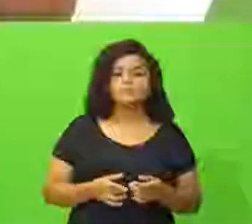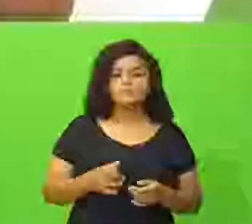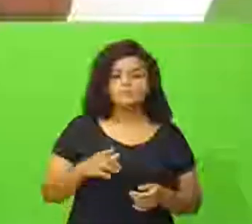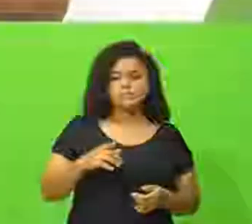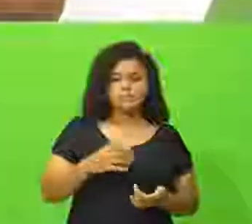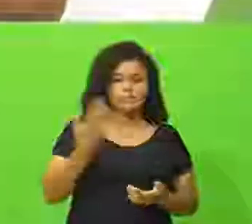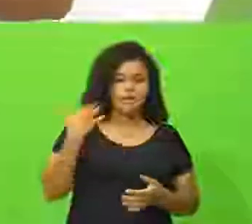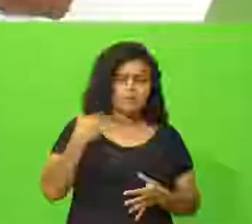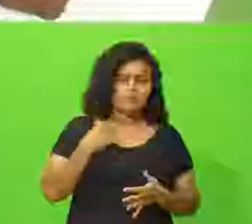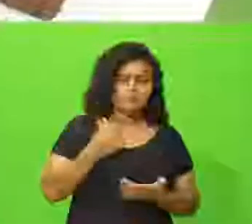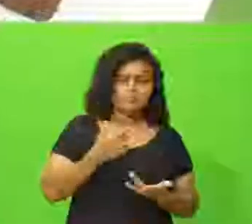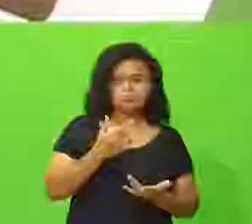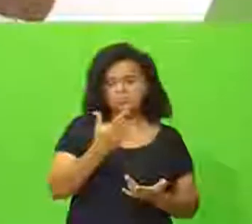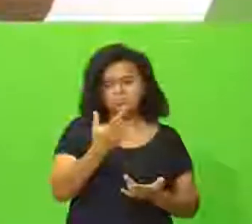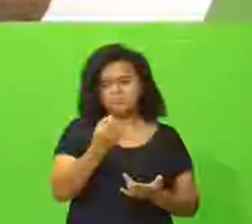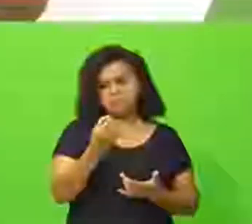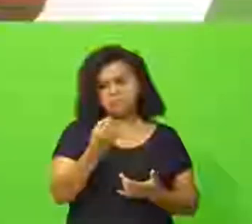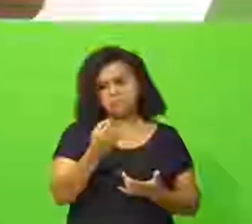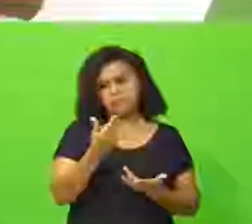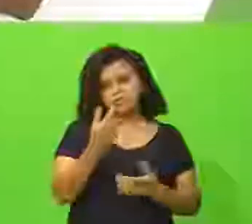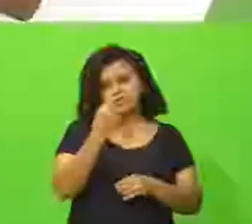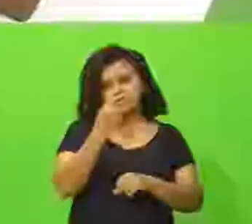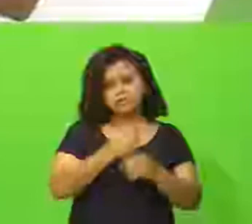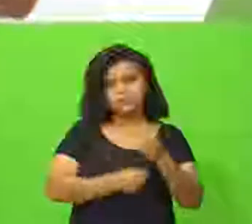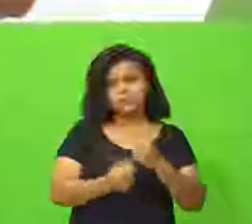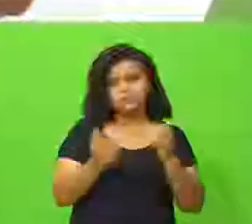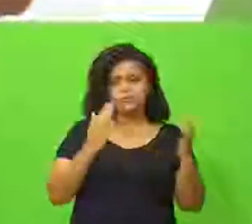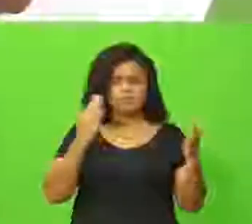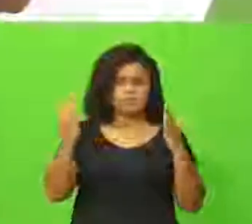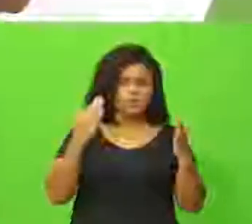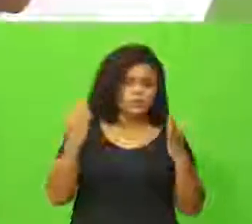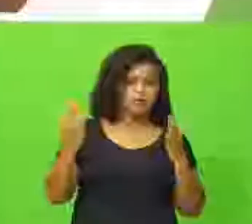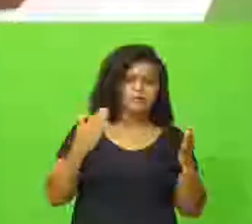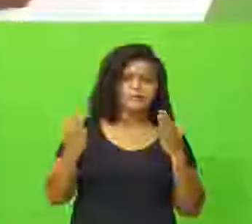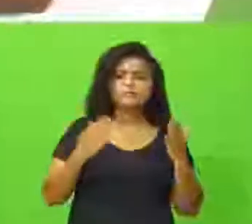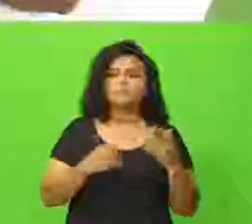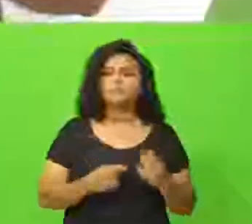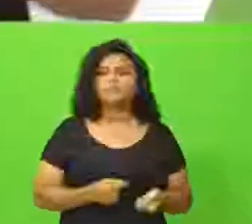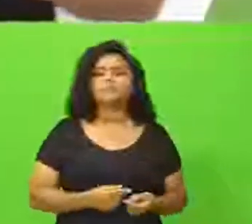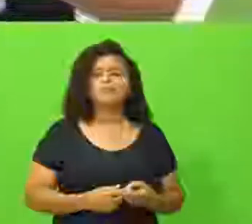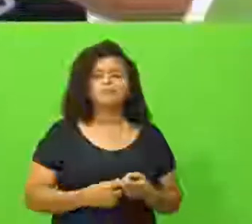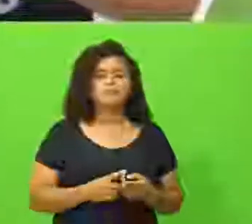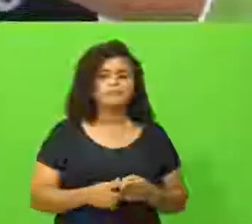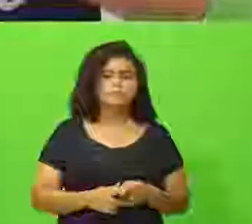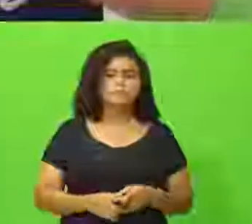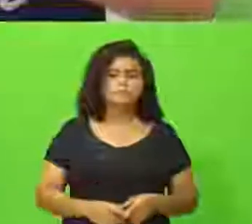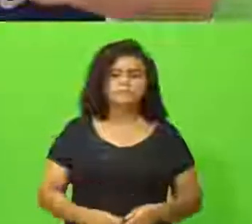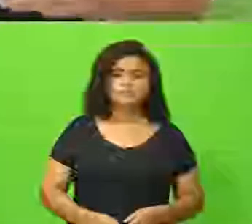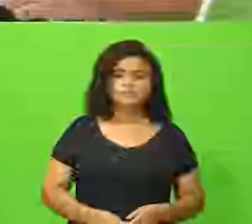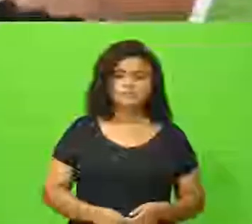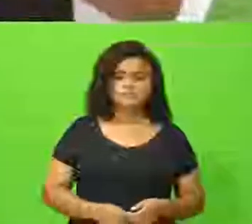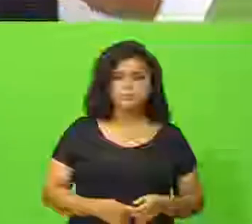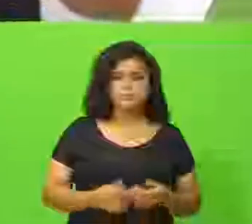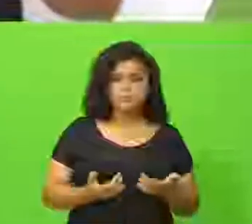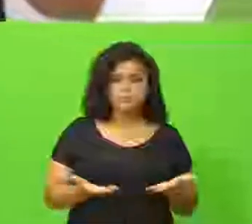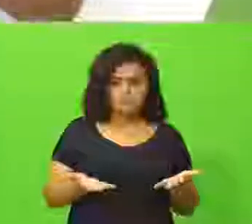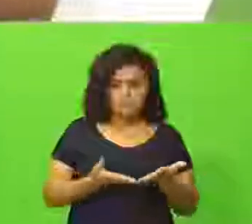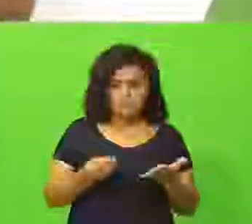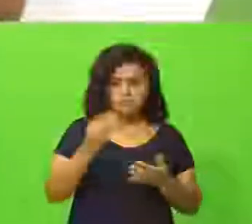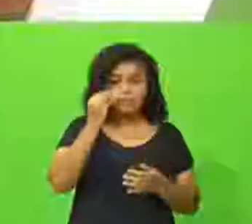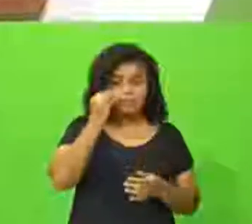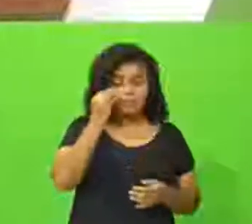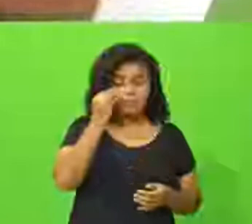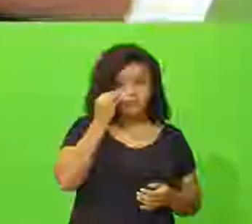2 décadas depois que a gente vai analisar todo esse contexto, esse processo. E aí, pessoal, nós vamos